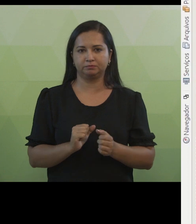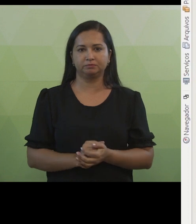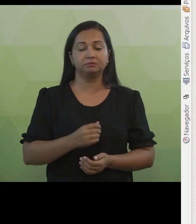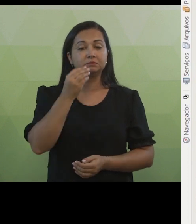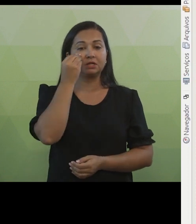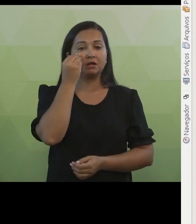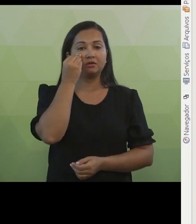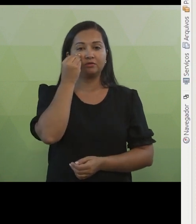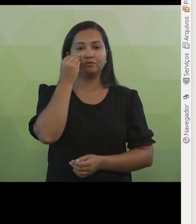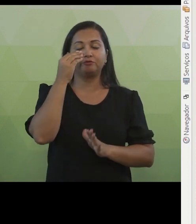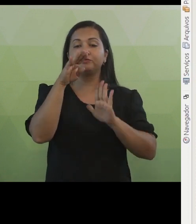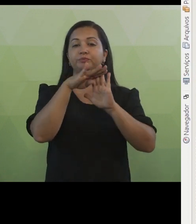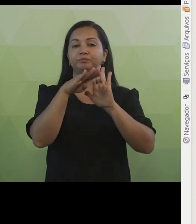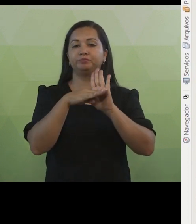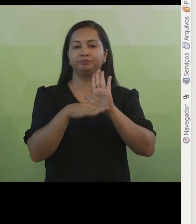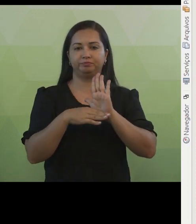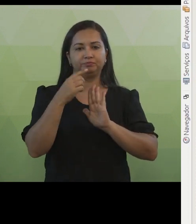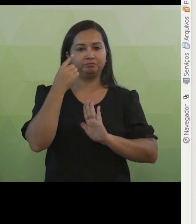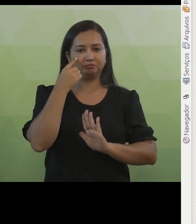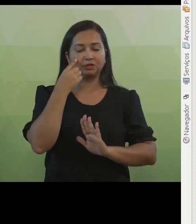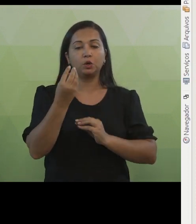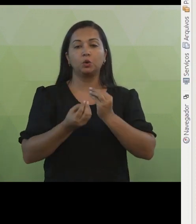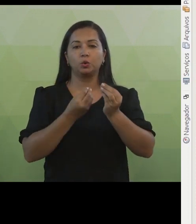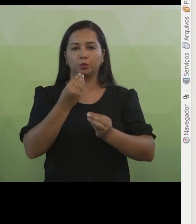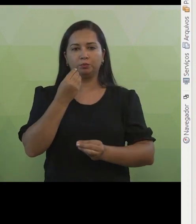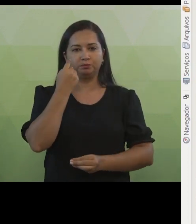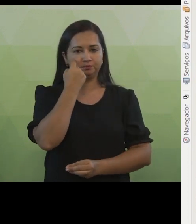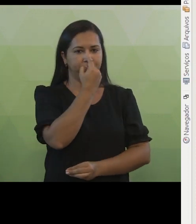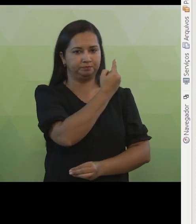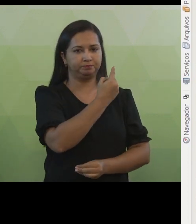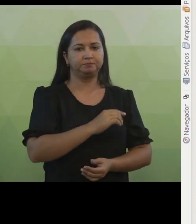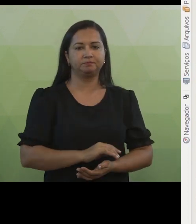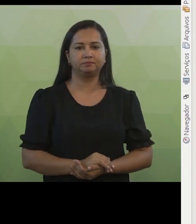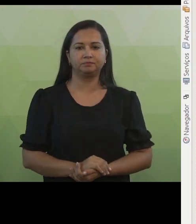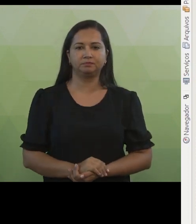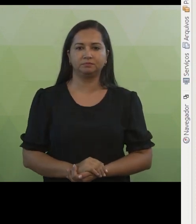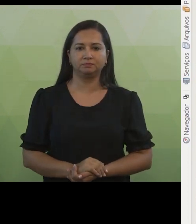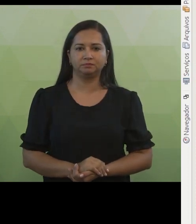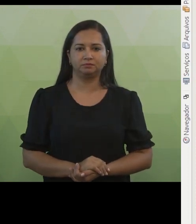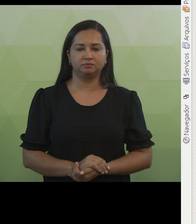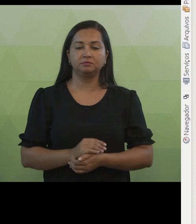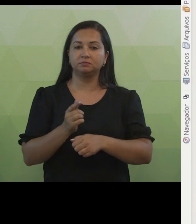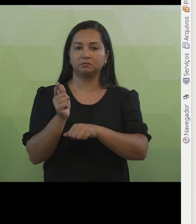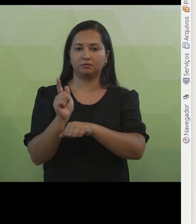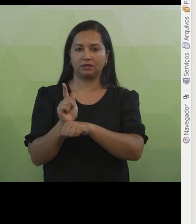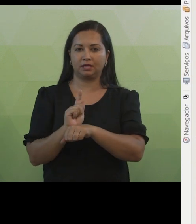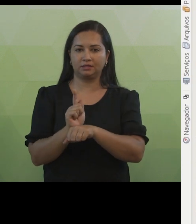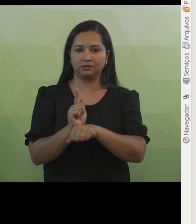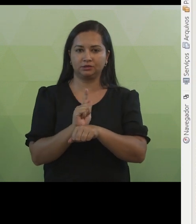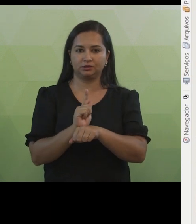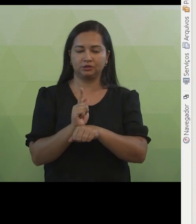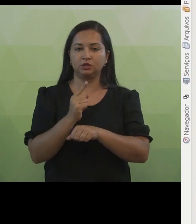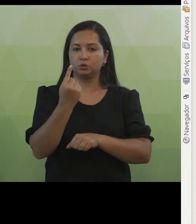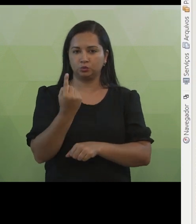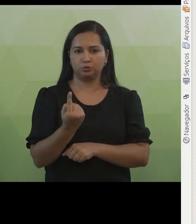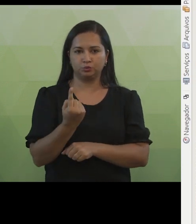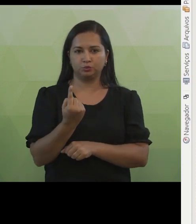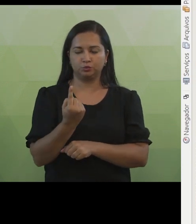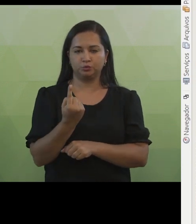nosso projeto. Então, eu declarei a variável gerente1, é um